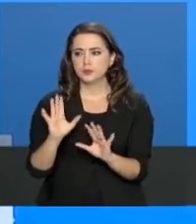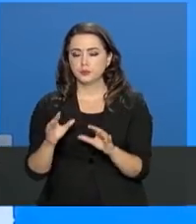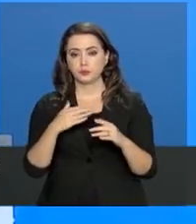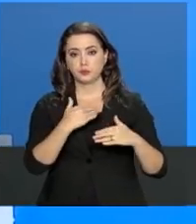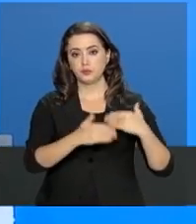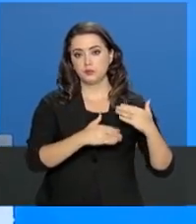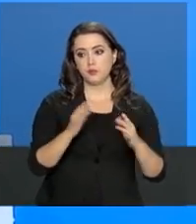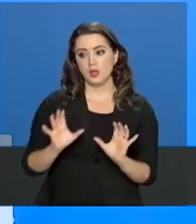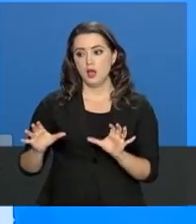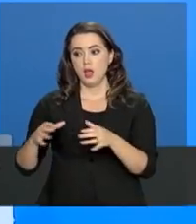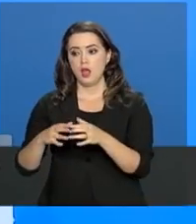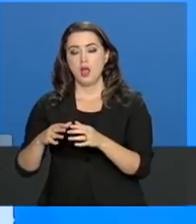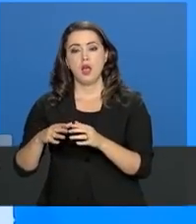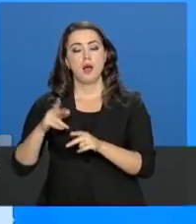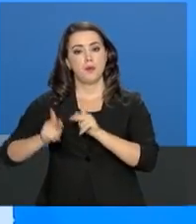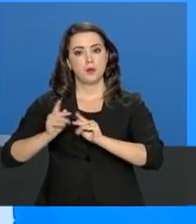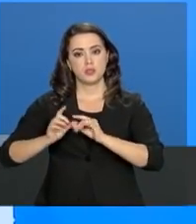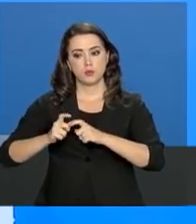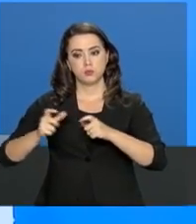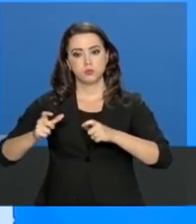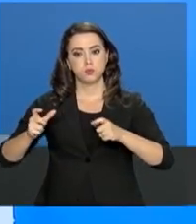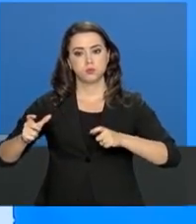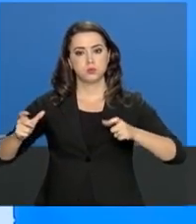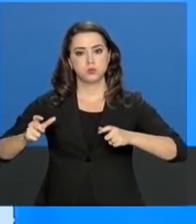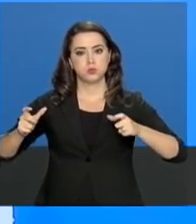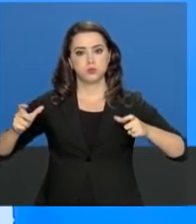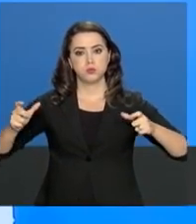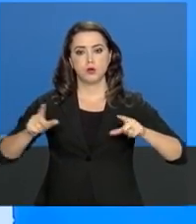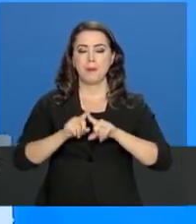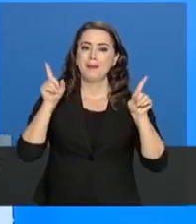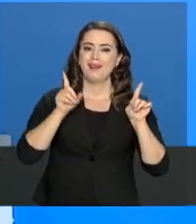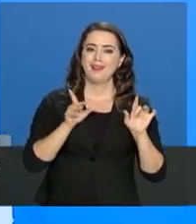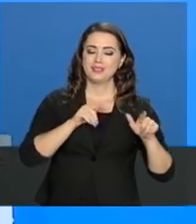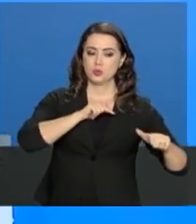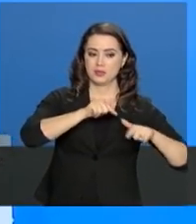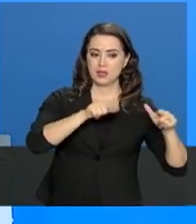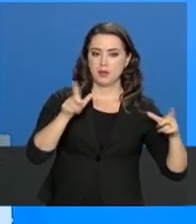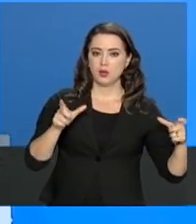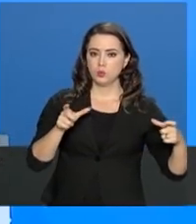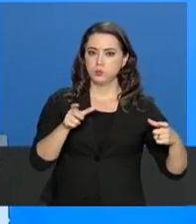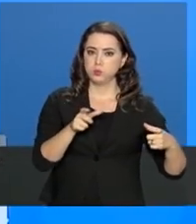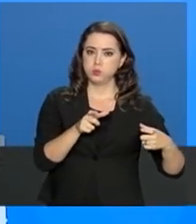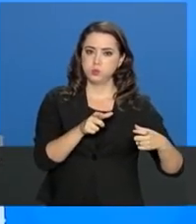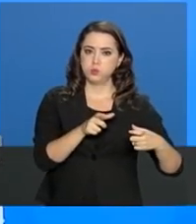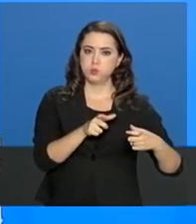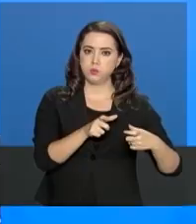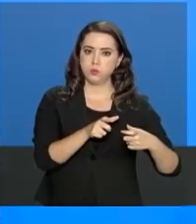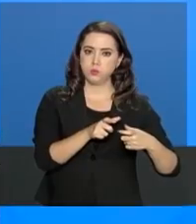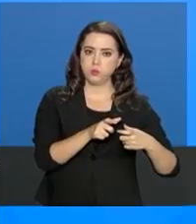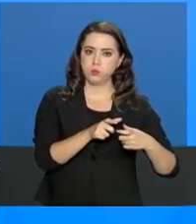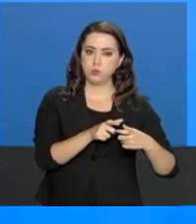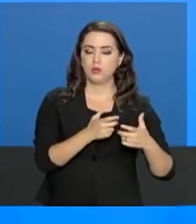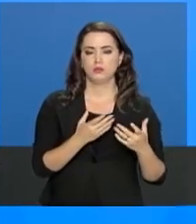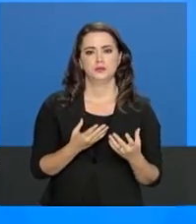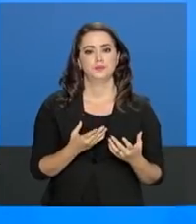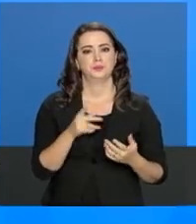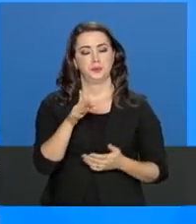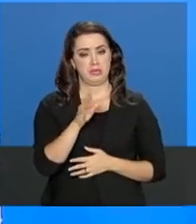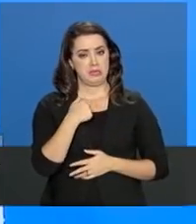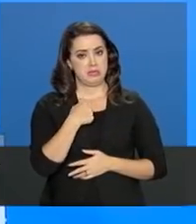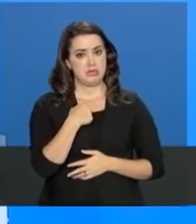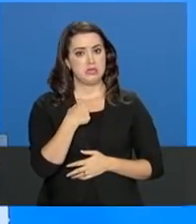aumento da população e naturalmente a redução do emprego no mundo eo joguei exatamente um exemplo no brasil